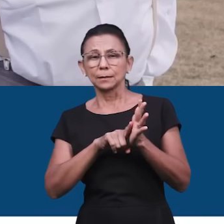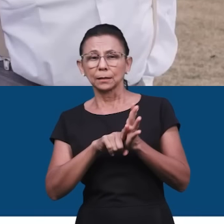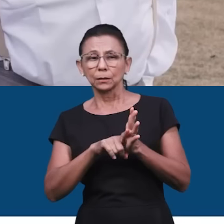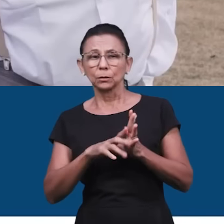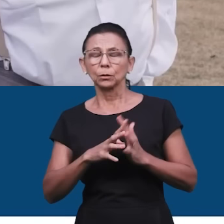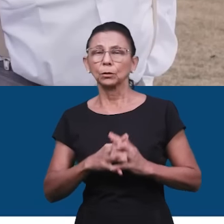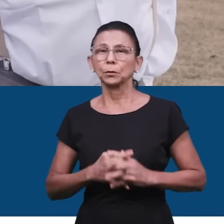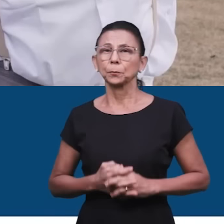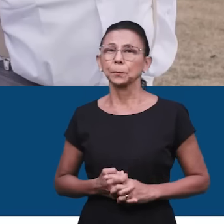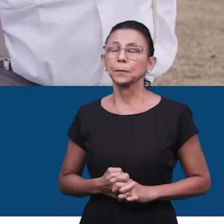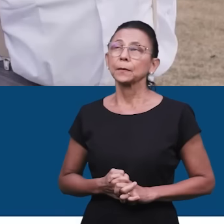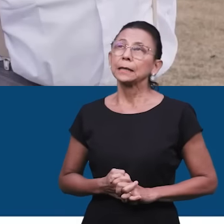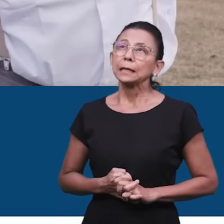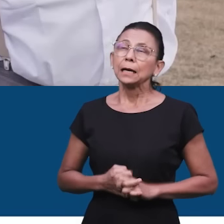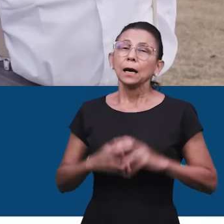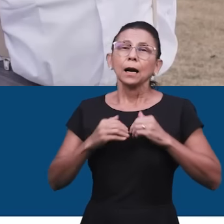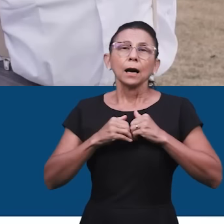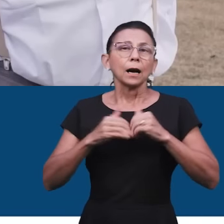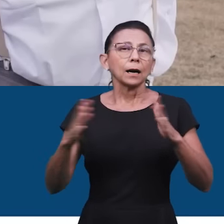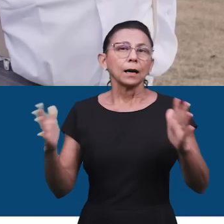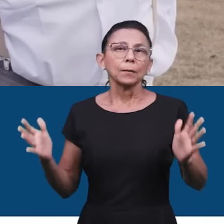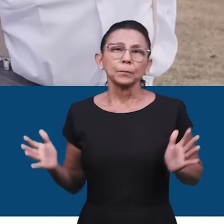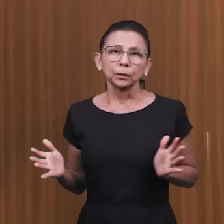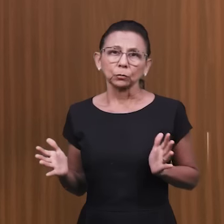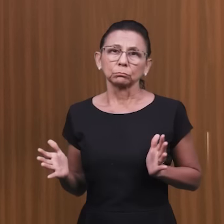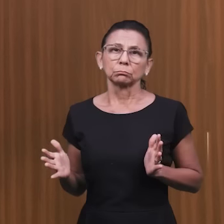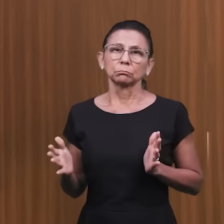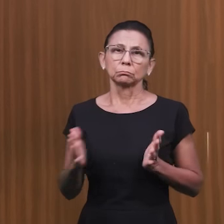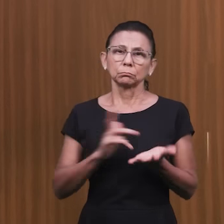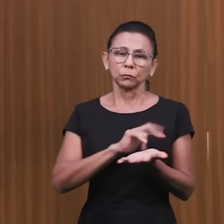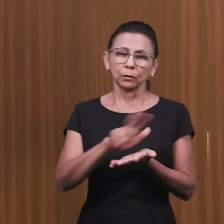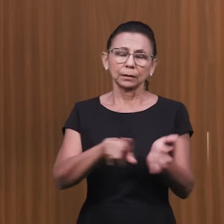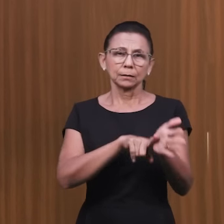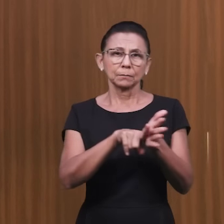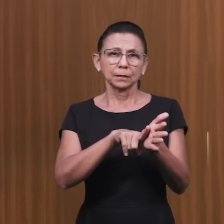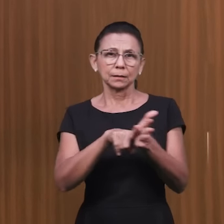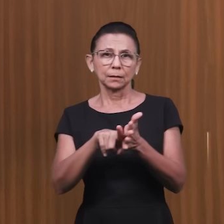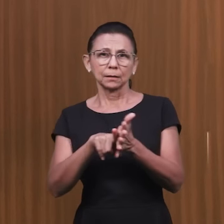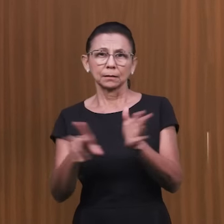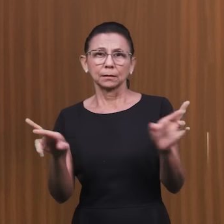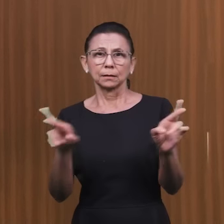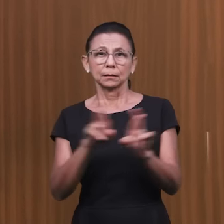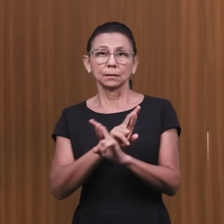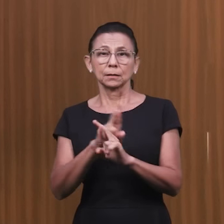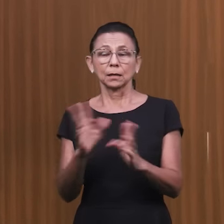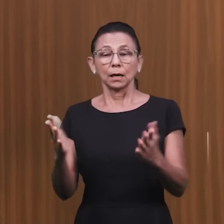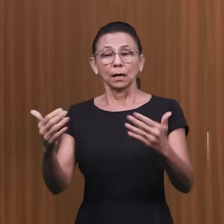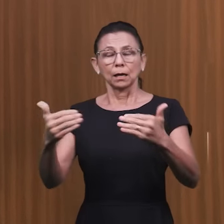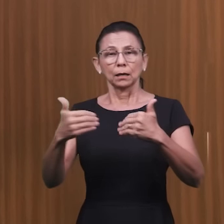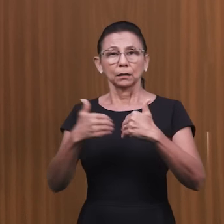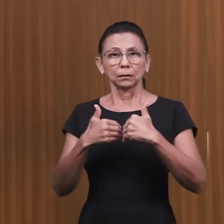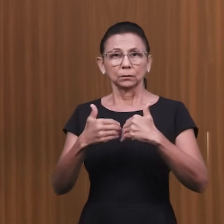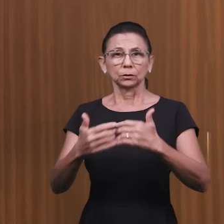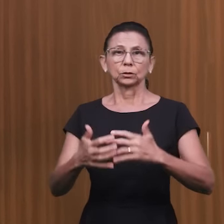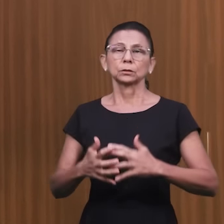ali de conhecimento, de pesquisas em relação ao autismo. Então,